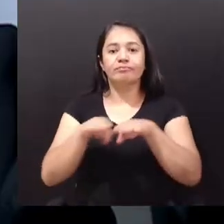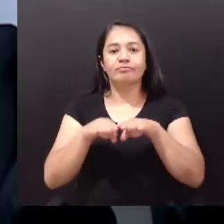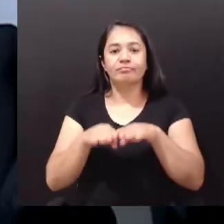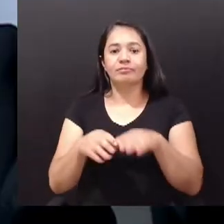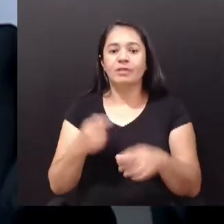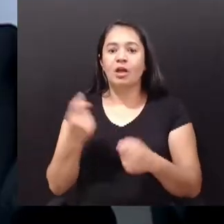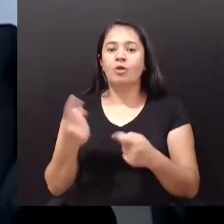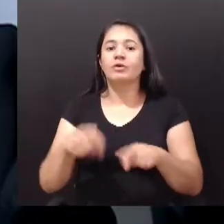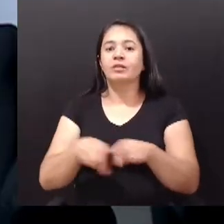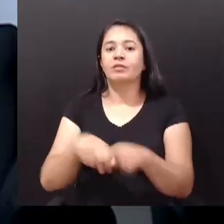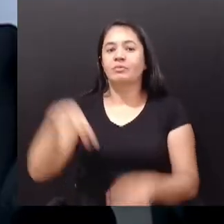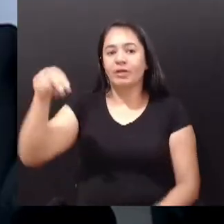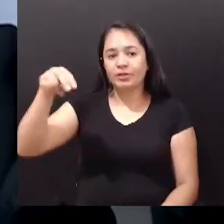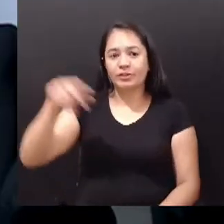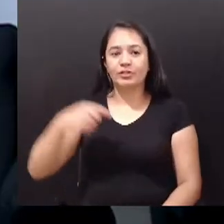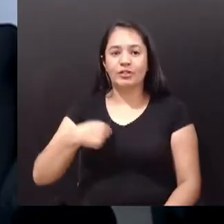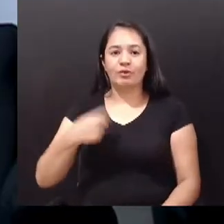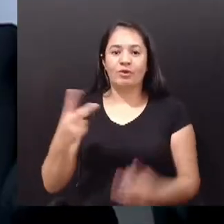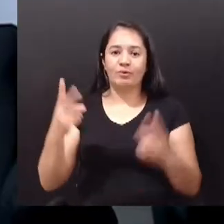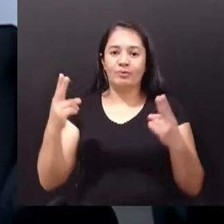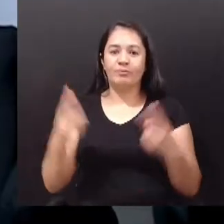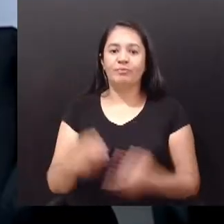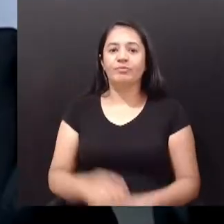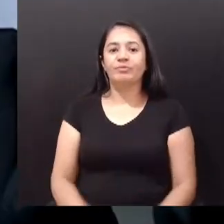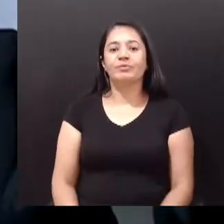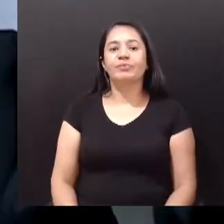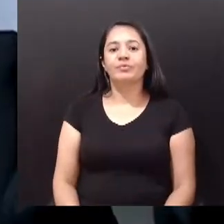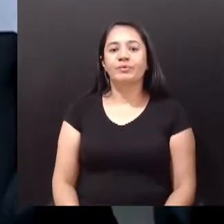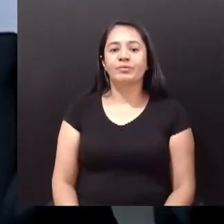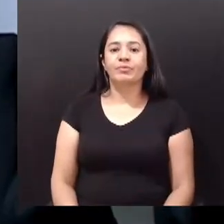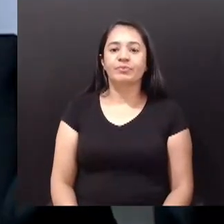eu. Ok, tambores,